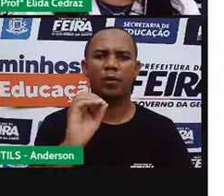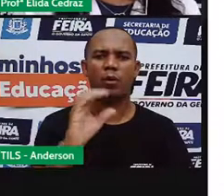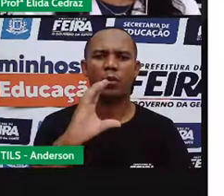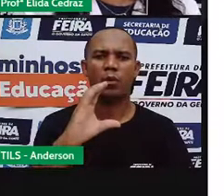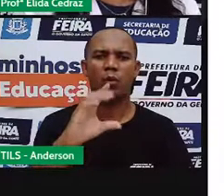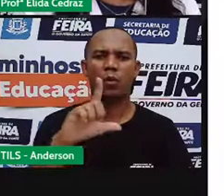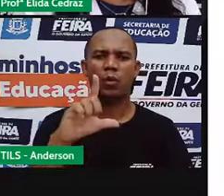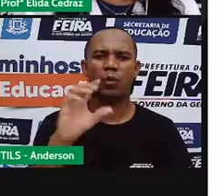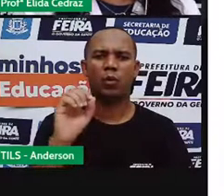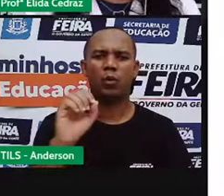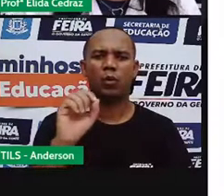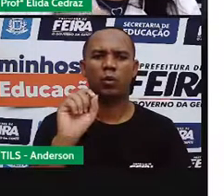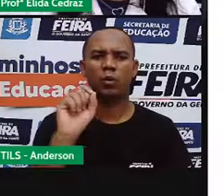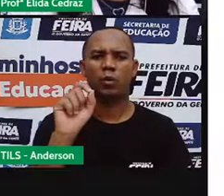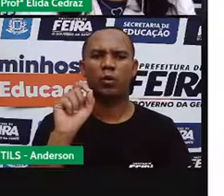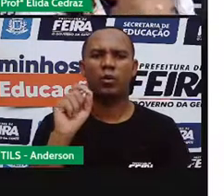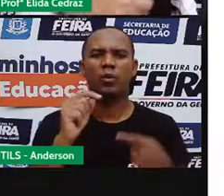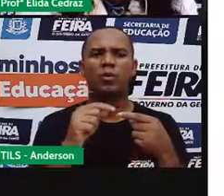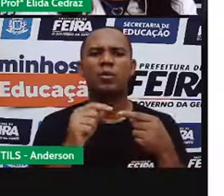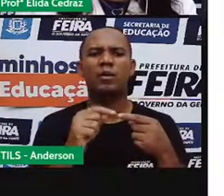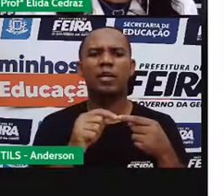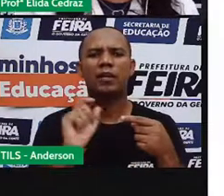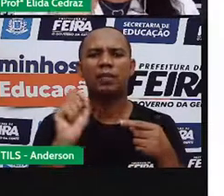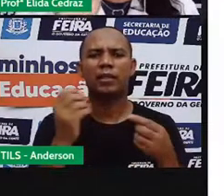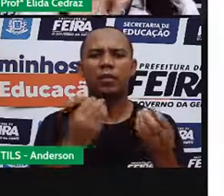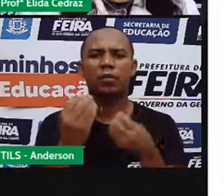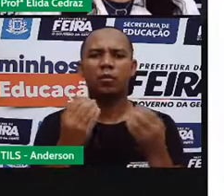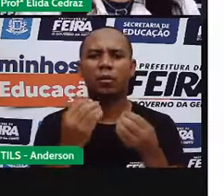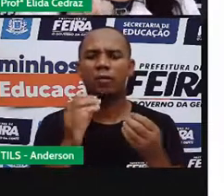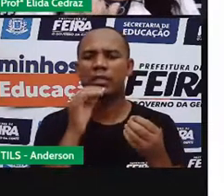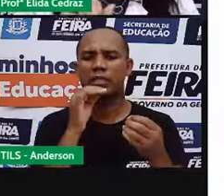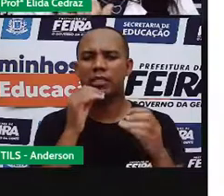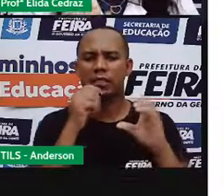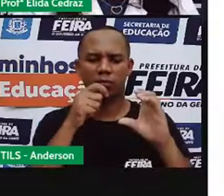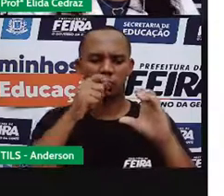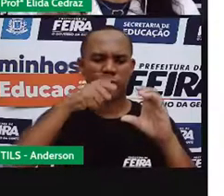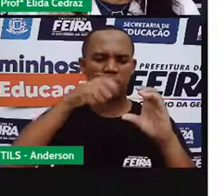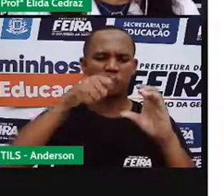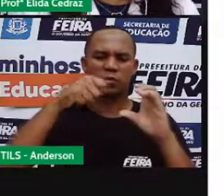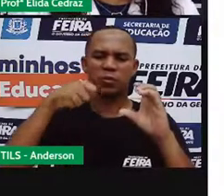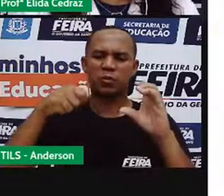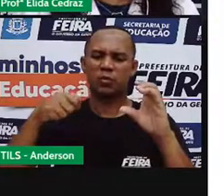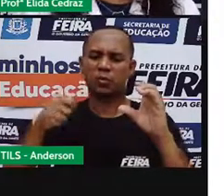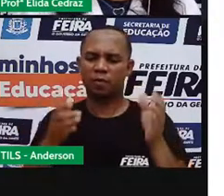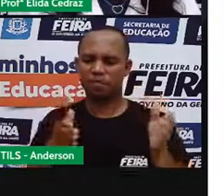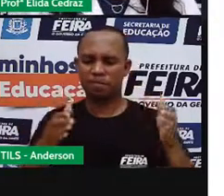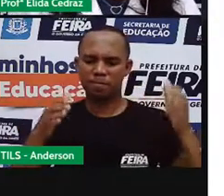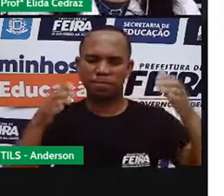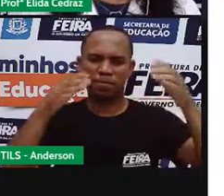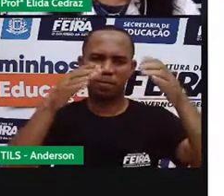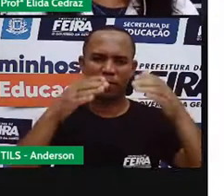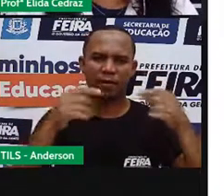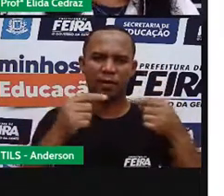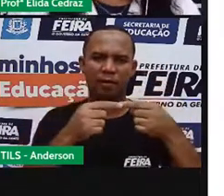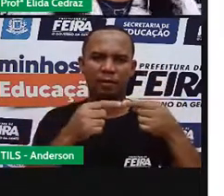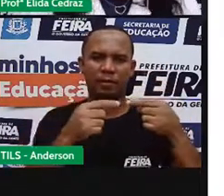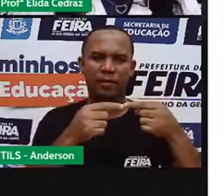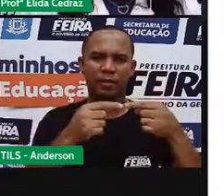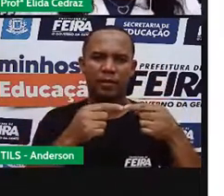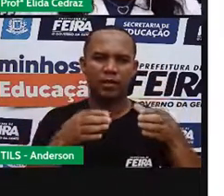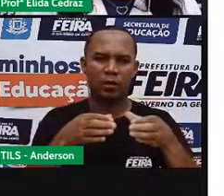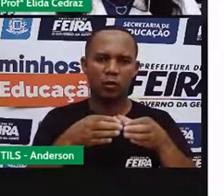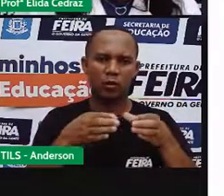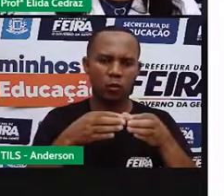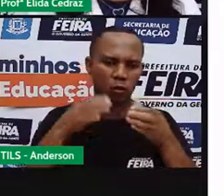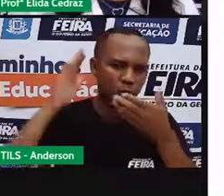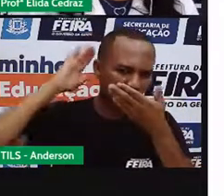caboclo foi esculpido, ou seja, foi feito à mão, por Inácio da Costa. O caboclo representa os índios e os